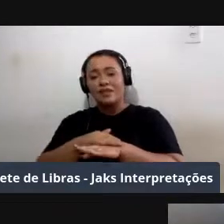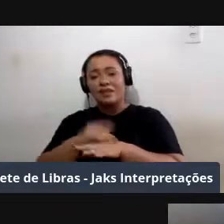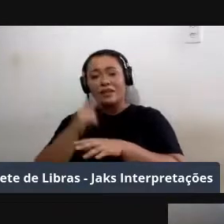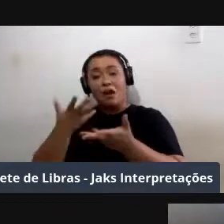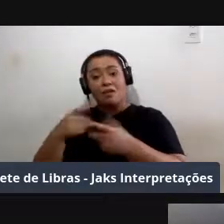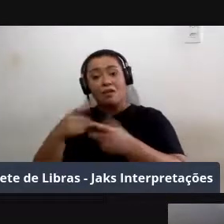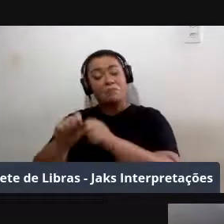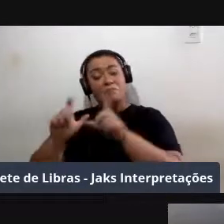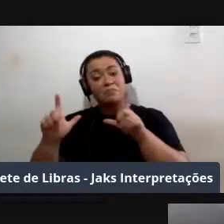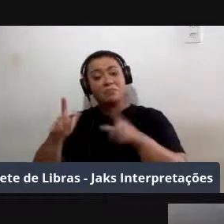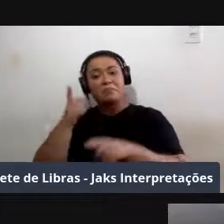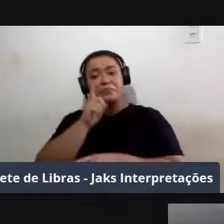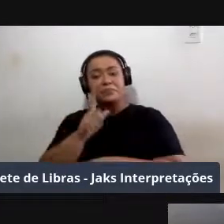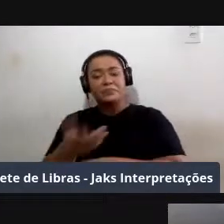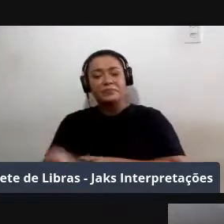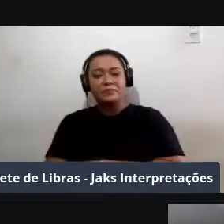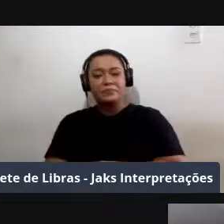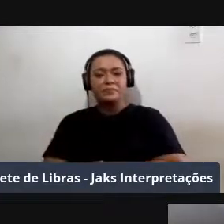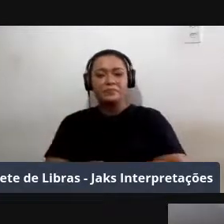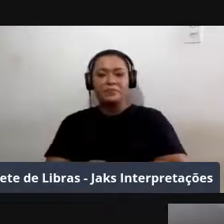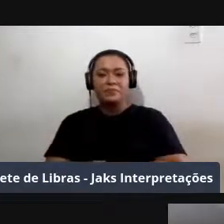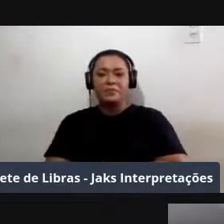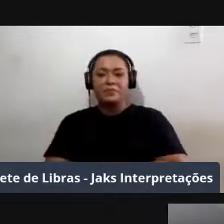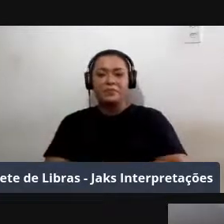Conseguimos. Olá, Cristiane.